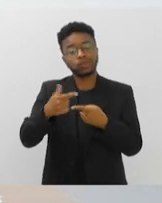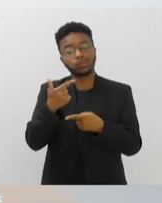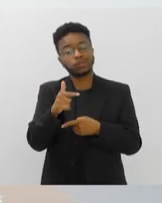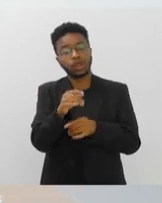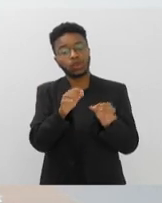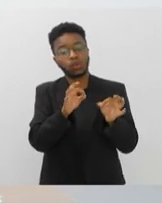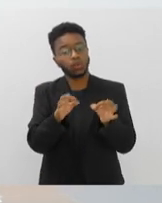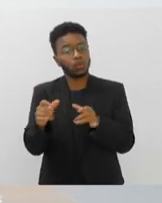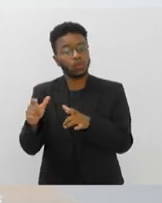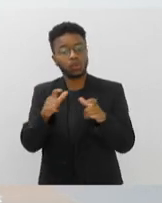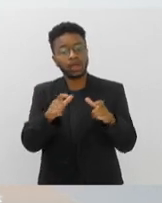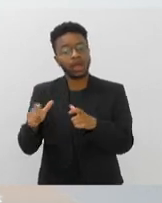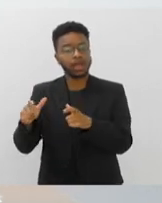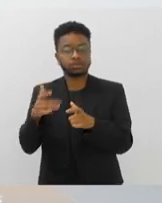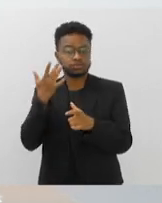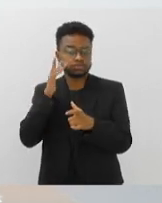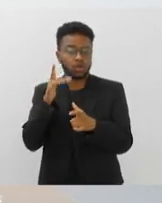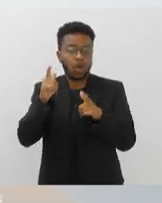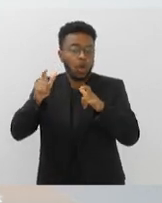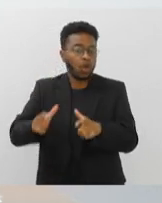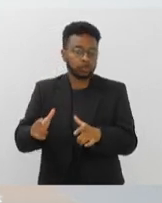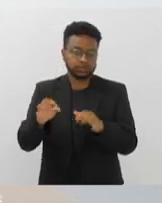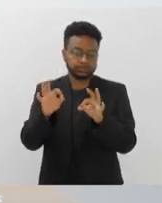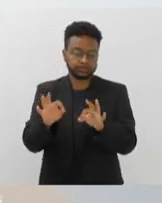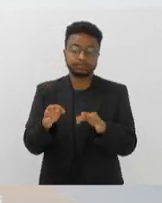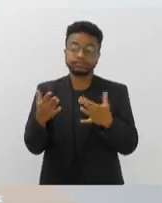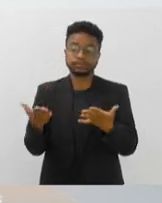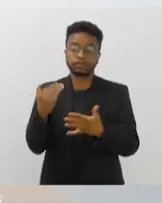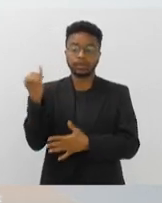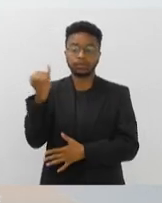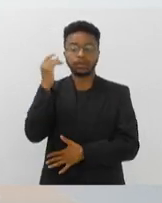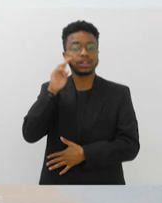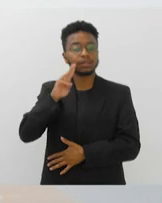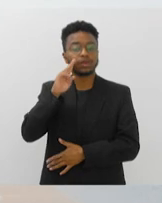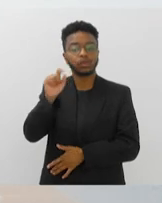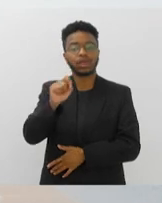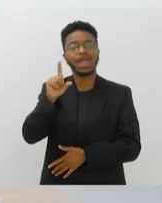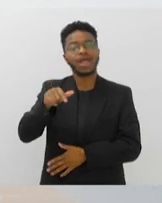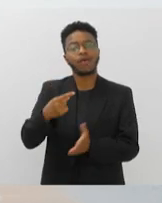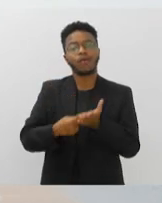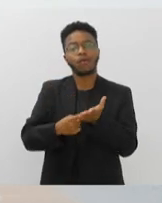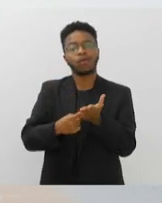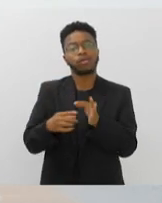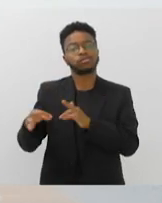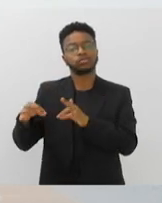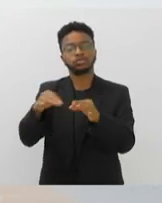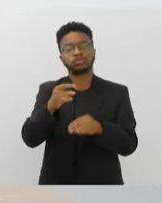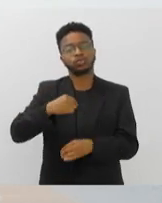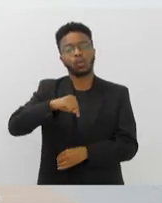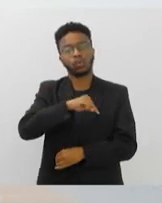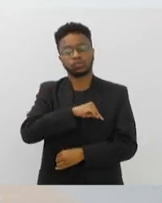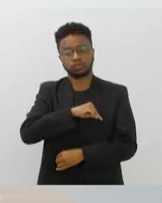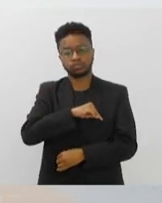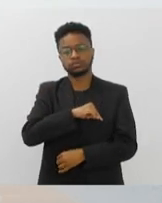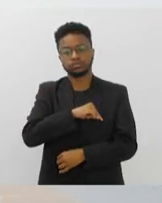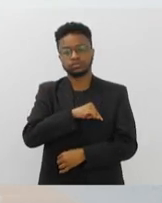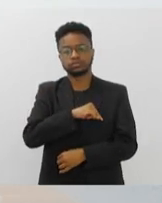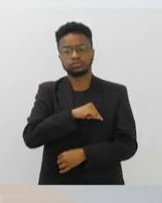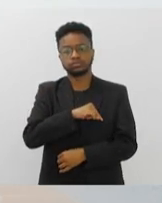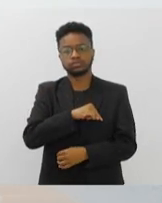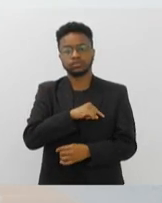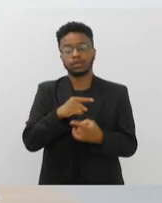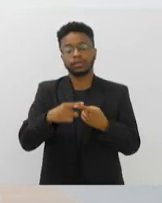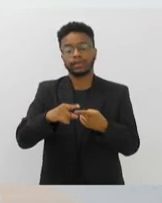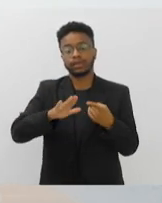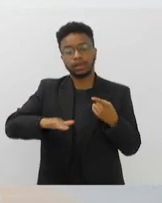proximidade de qu Então acho que é muito importante a gente lembrar que esse é um compromisso de todos nós eh eh que a criança